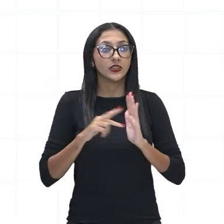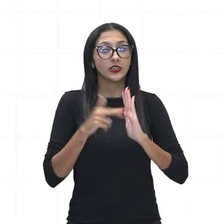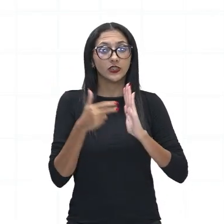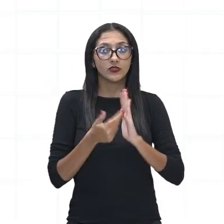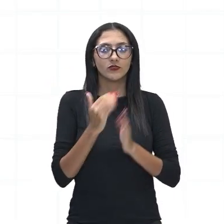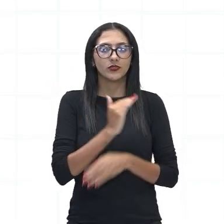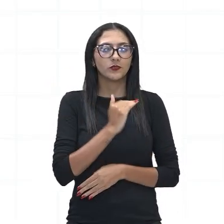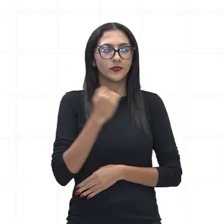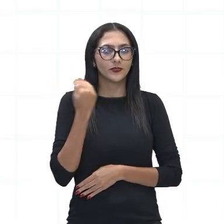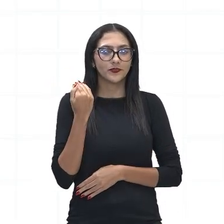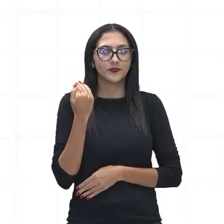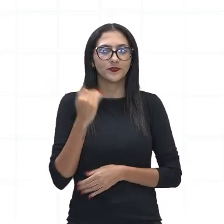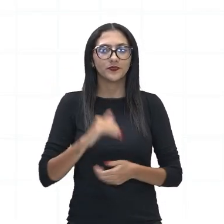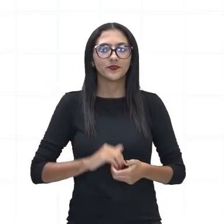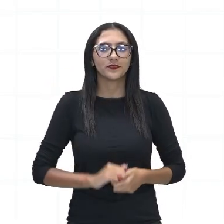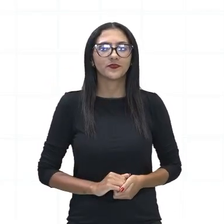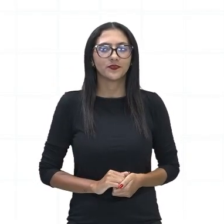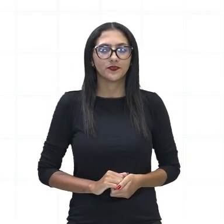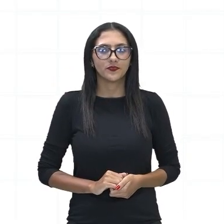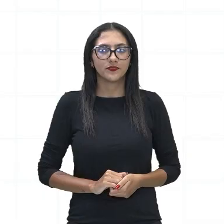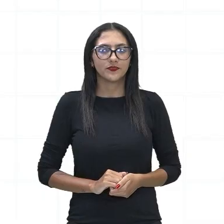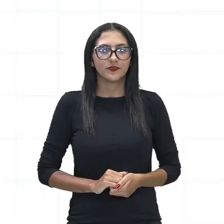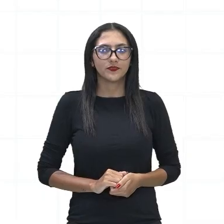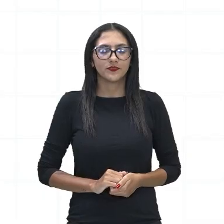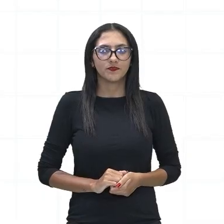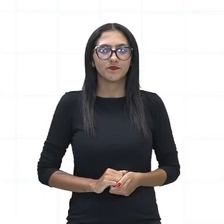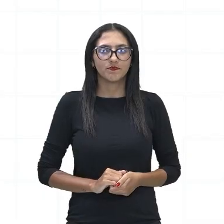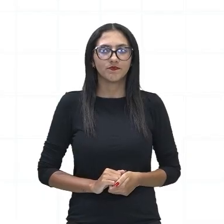morte. Depois,